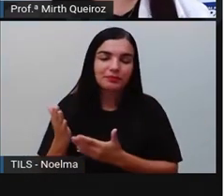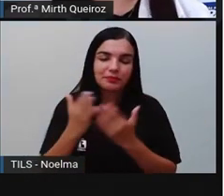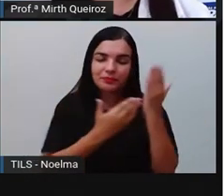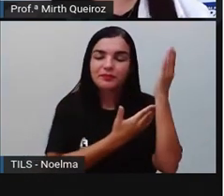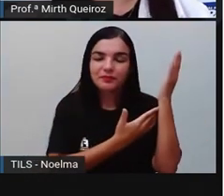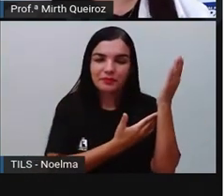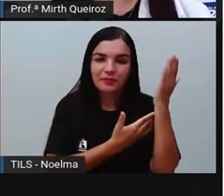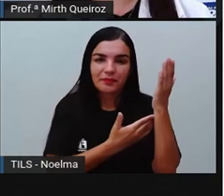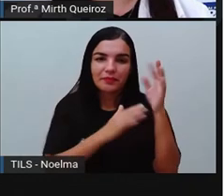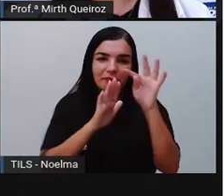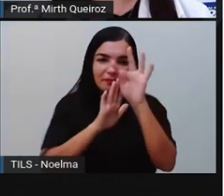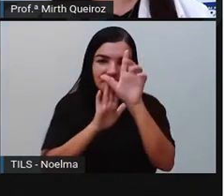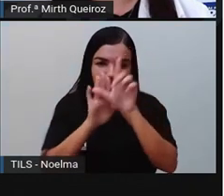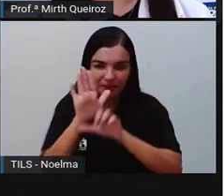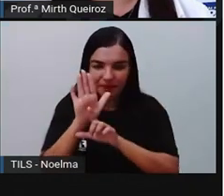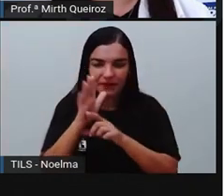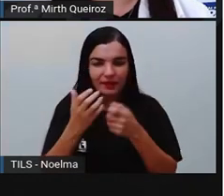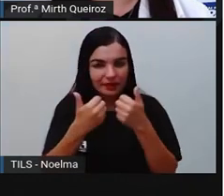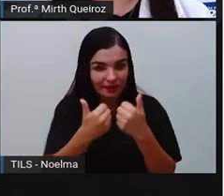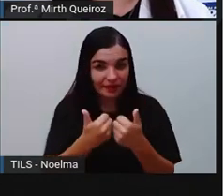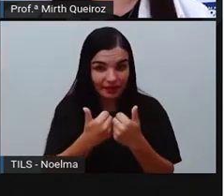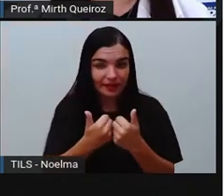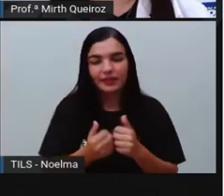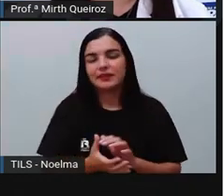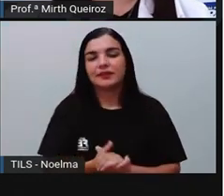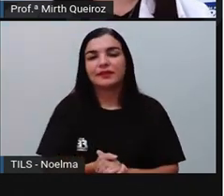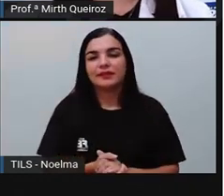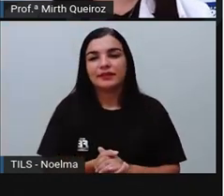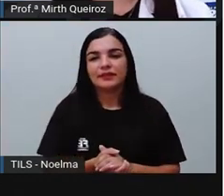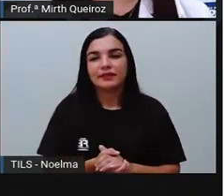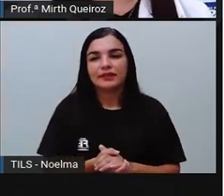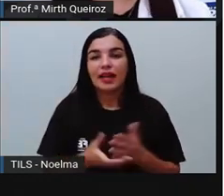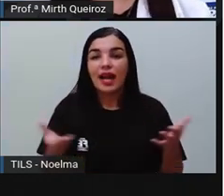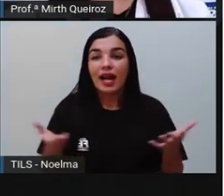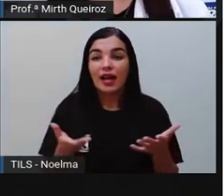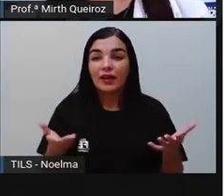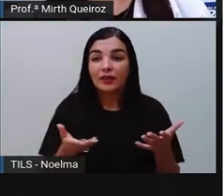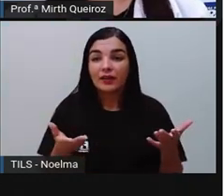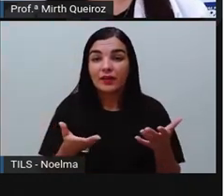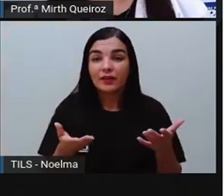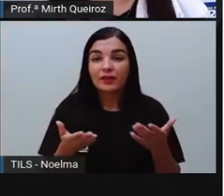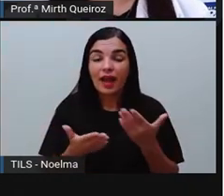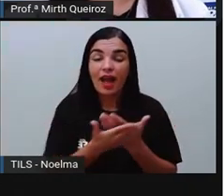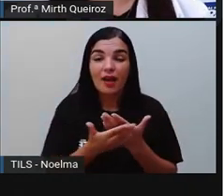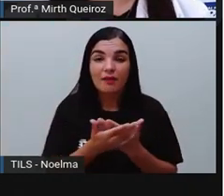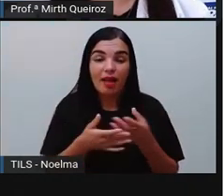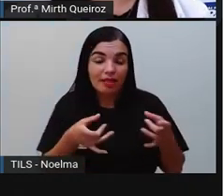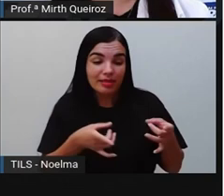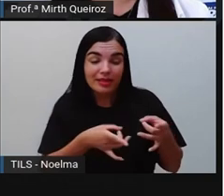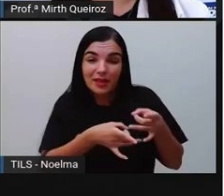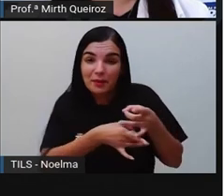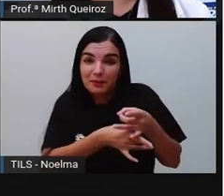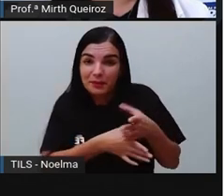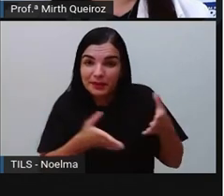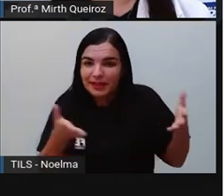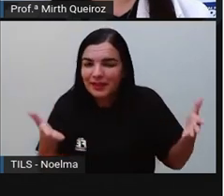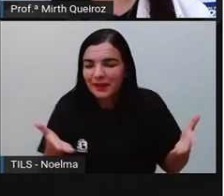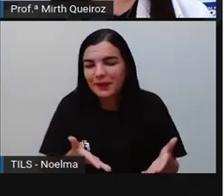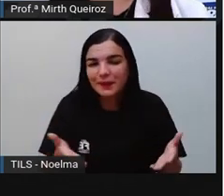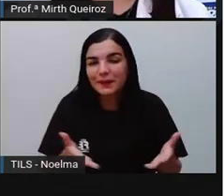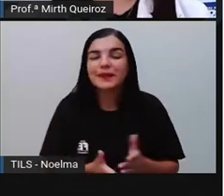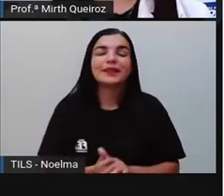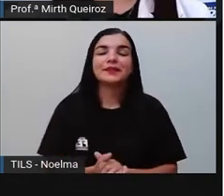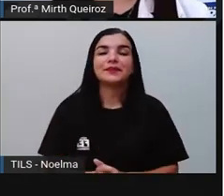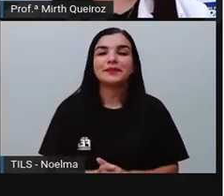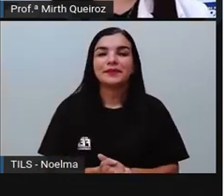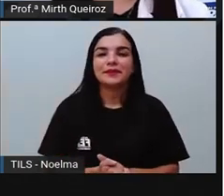essas regrinhas aí de escrita, né, textual. Bom, a nossa aula vai ficando por aqui,